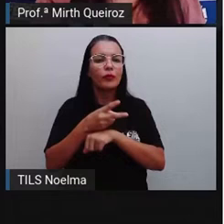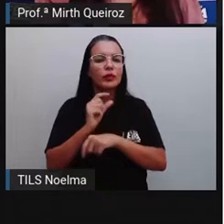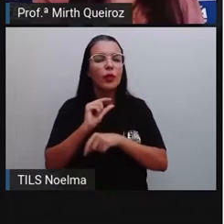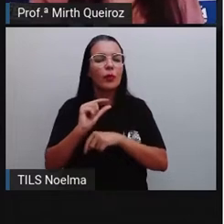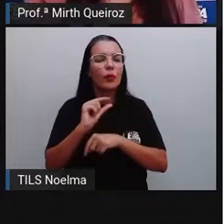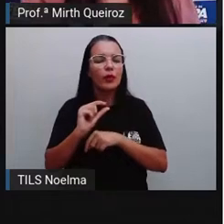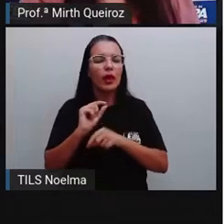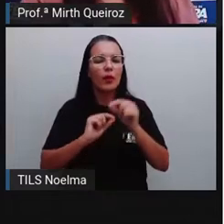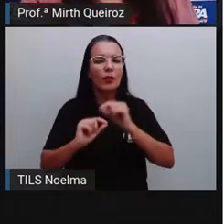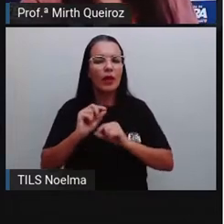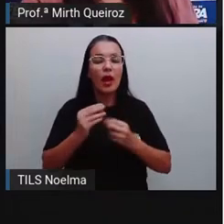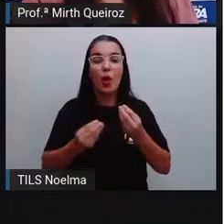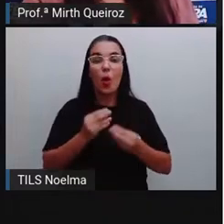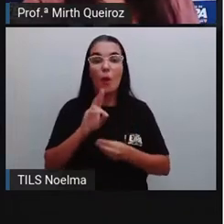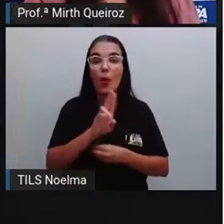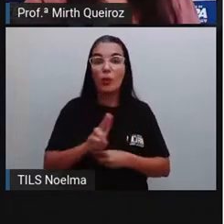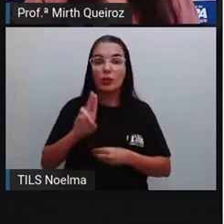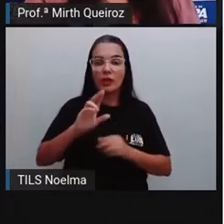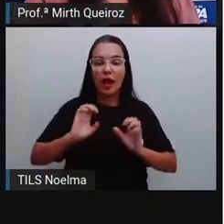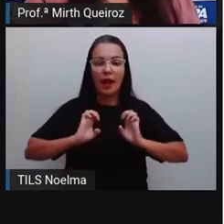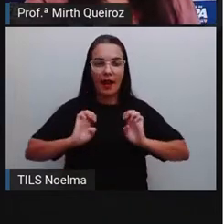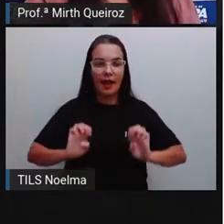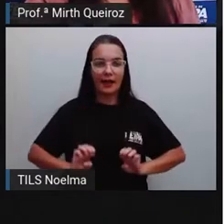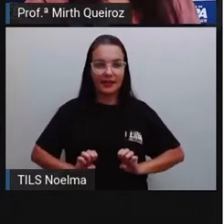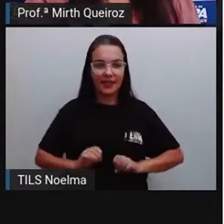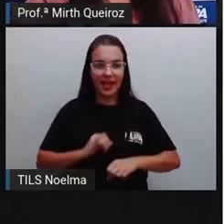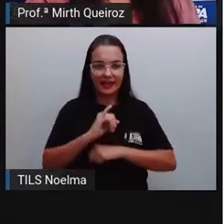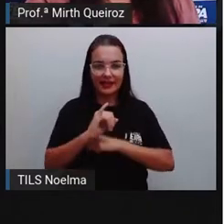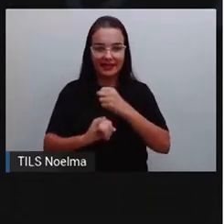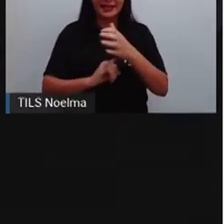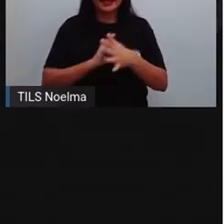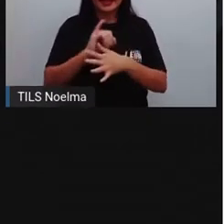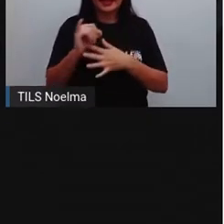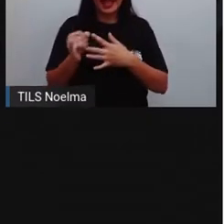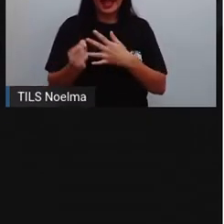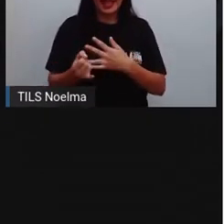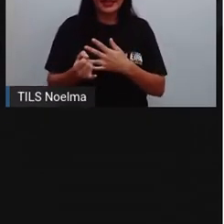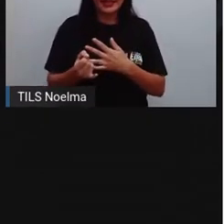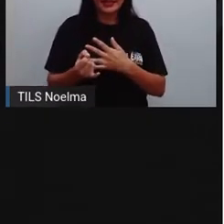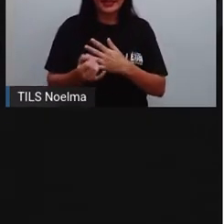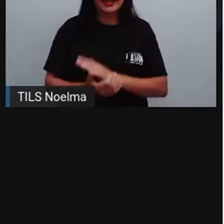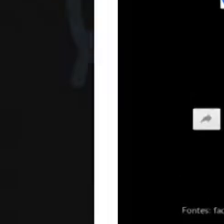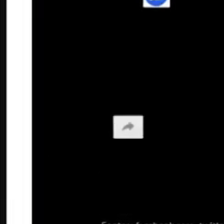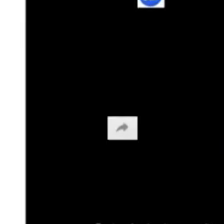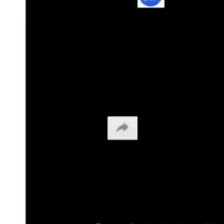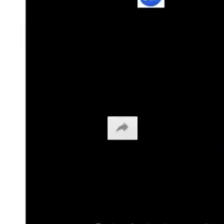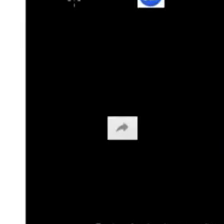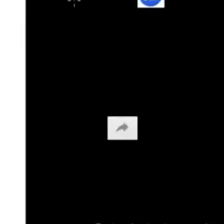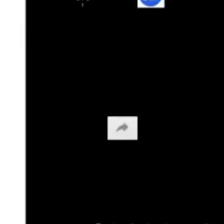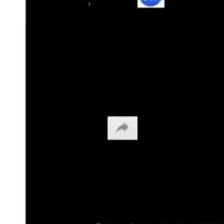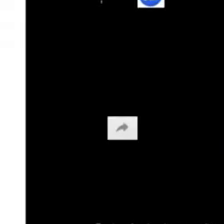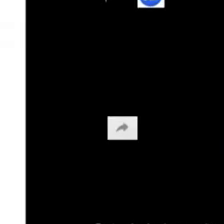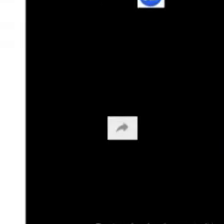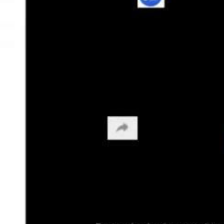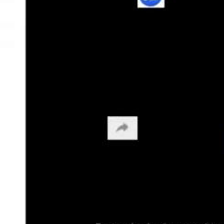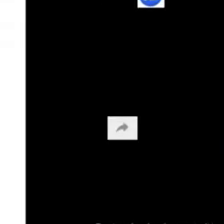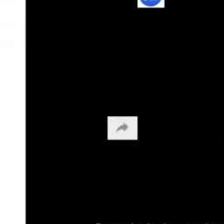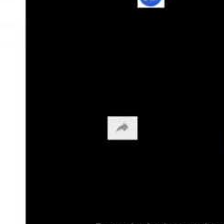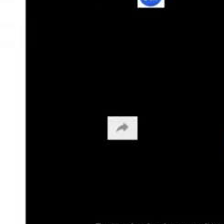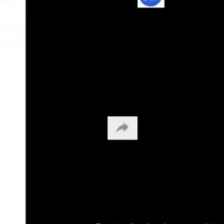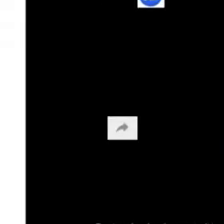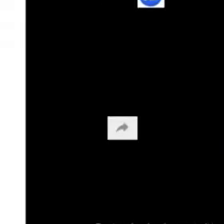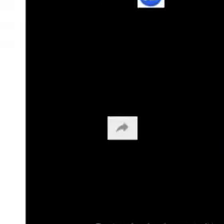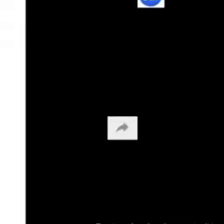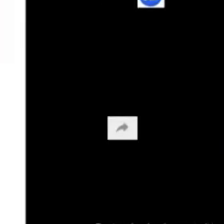pouquinho aí sobre o uso ético das redes sociais. Oi, gente! Nesta aula nós vamos falar